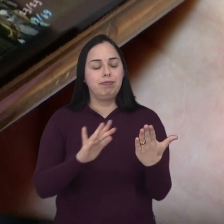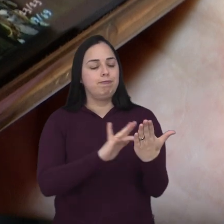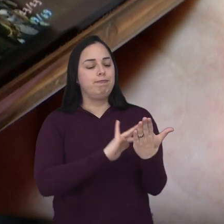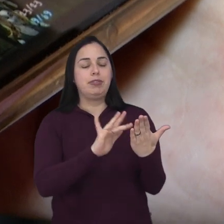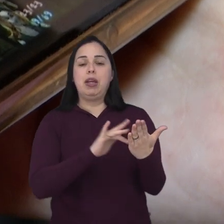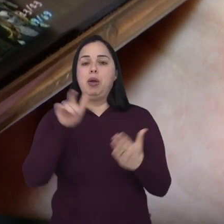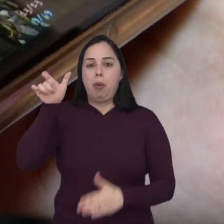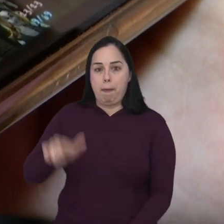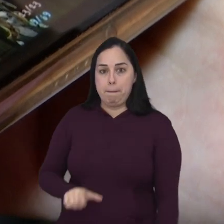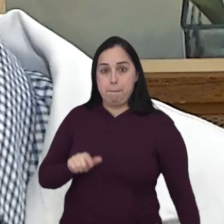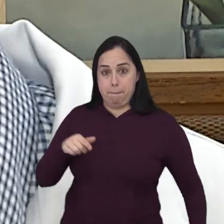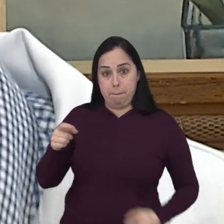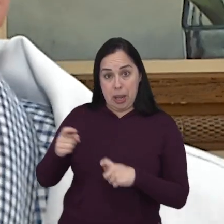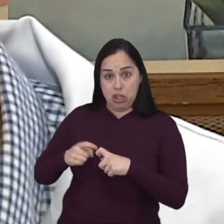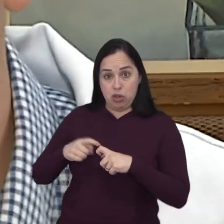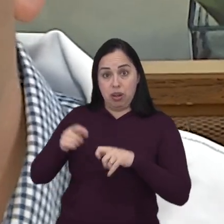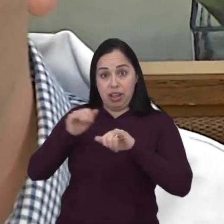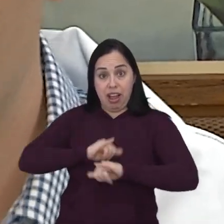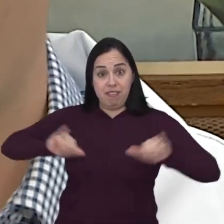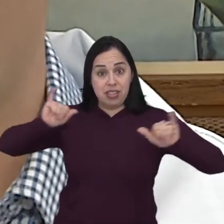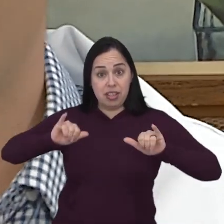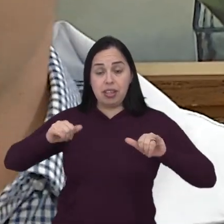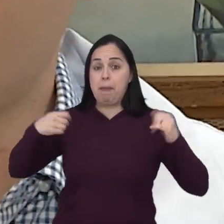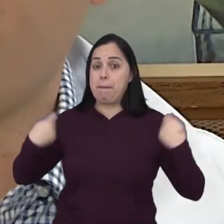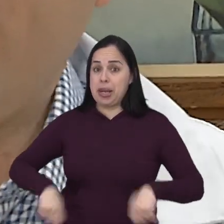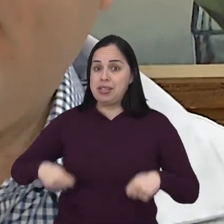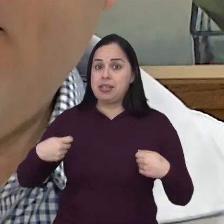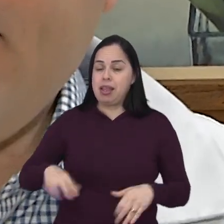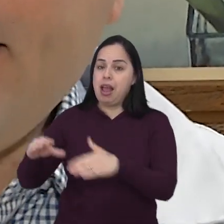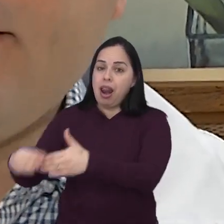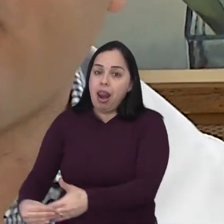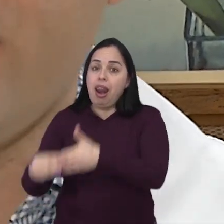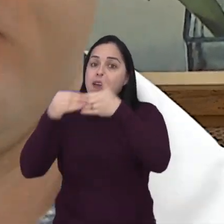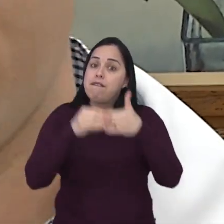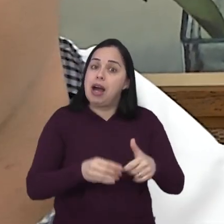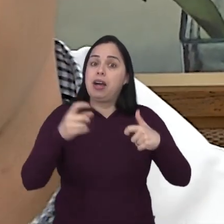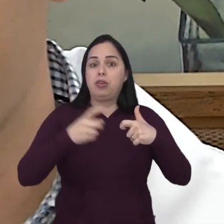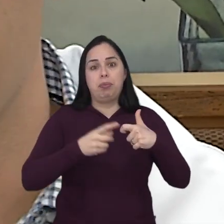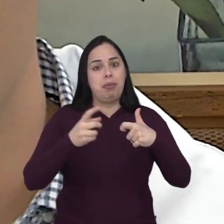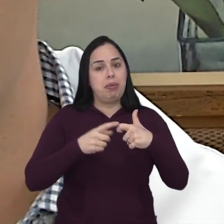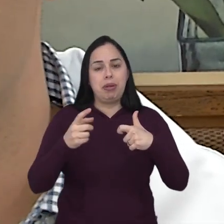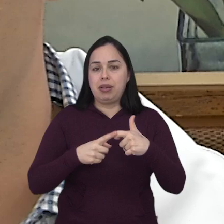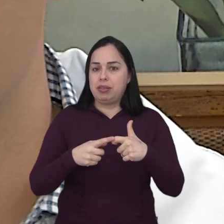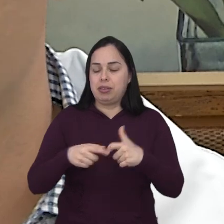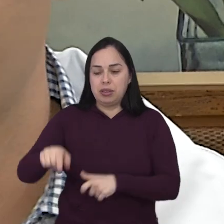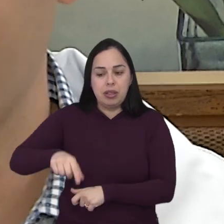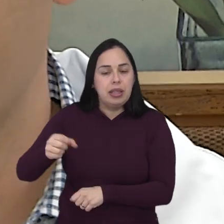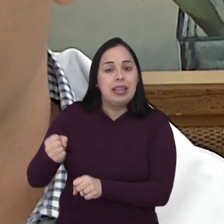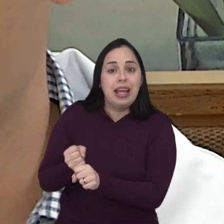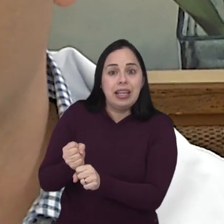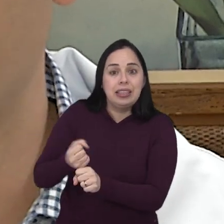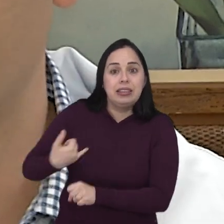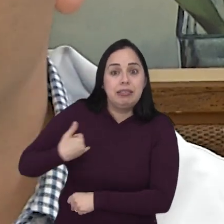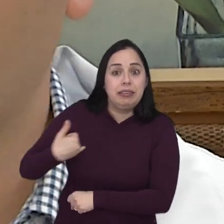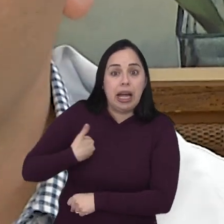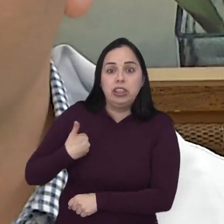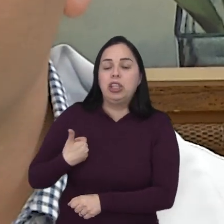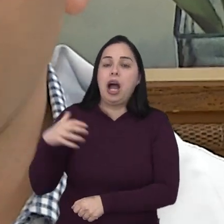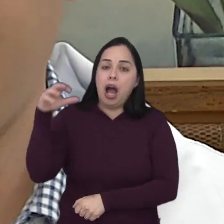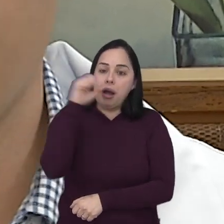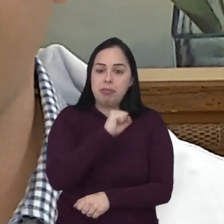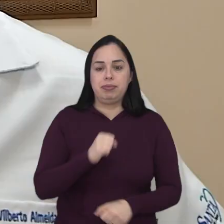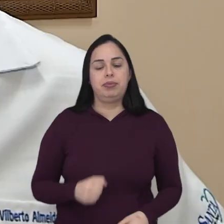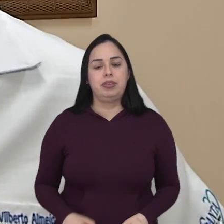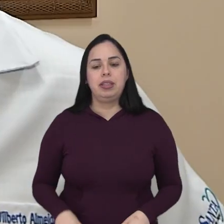Considerando fatores como esses, o médico Vilberto reforça a necessidade de levar crianças ao oftalmo desde os primeiros anos